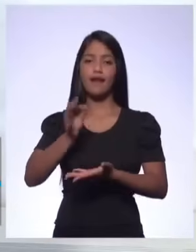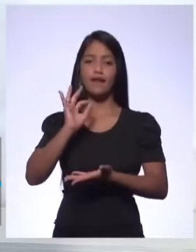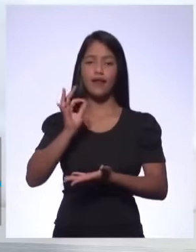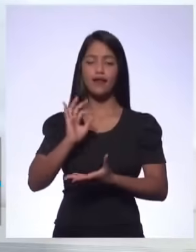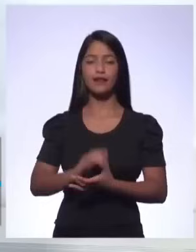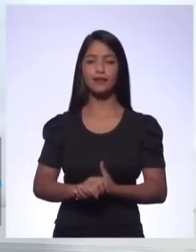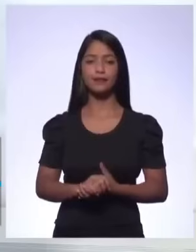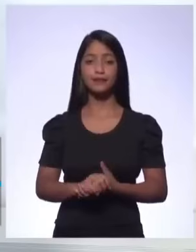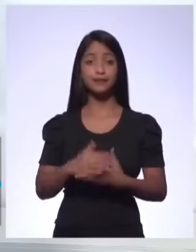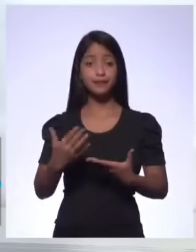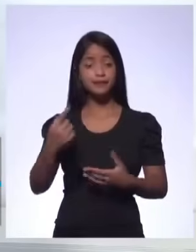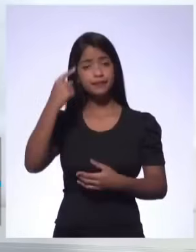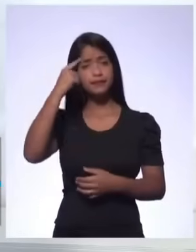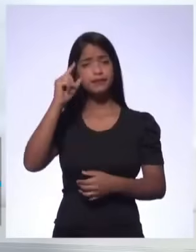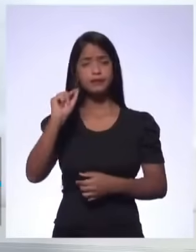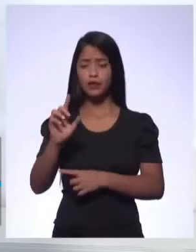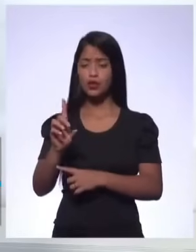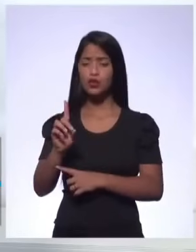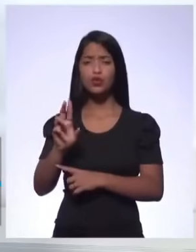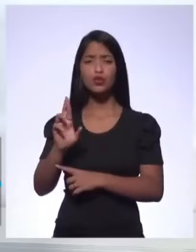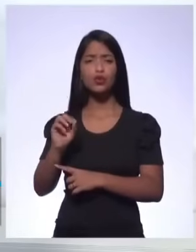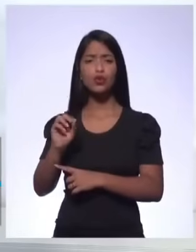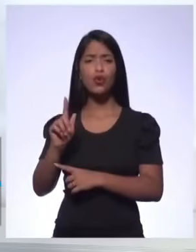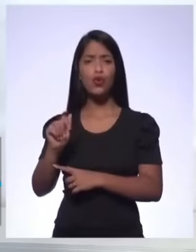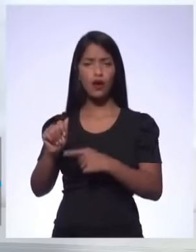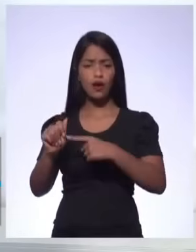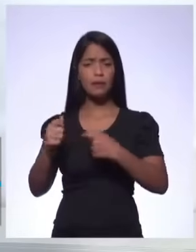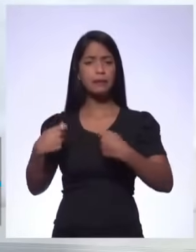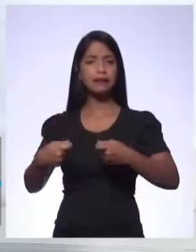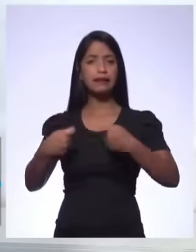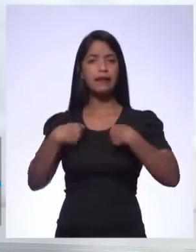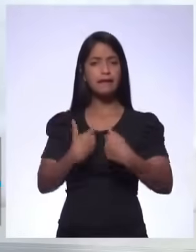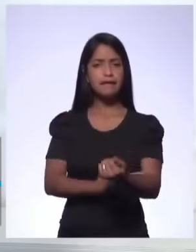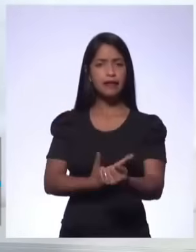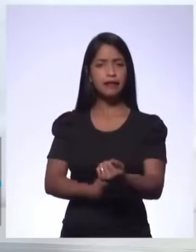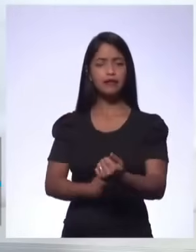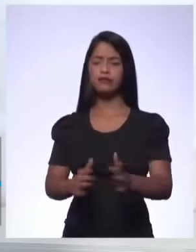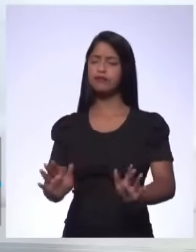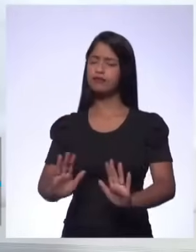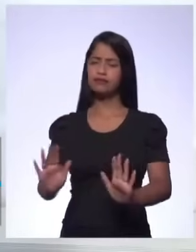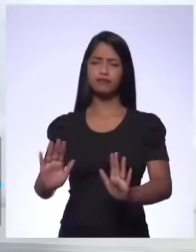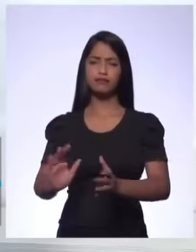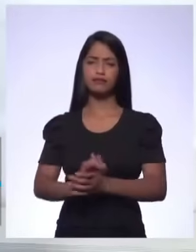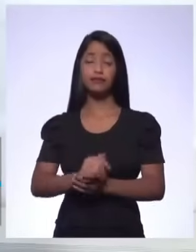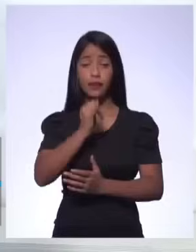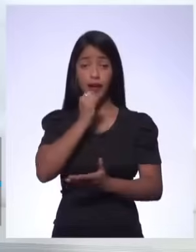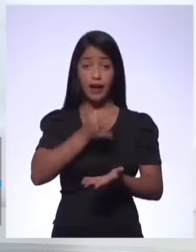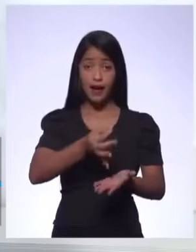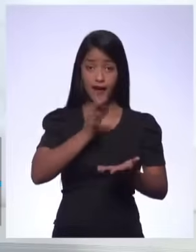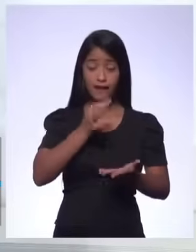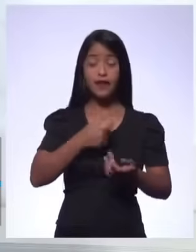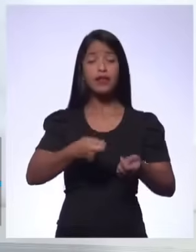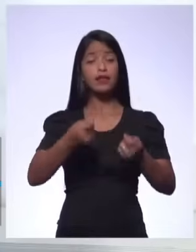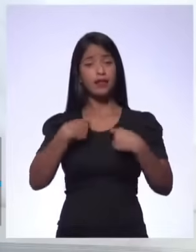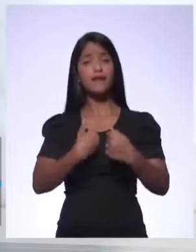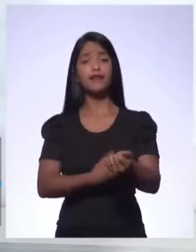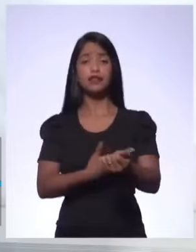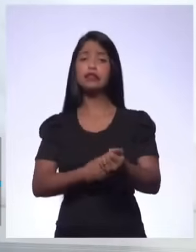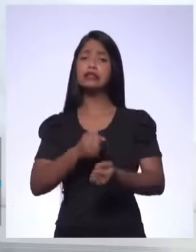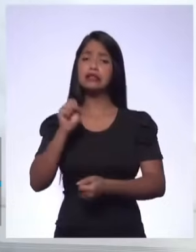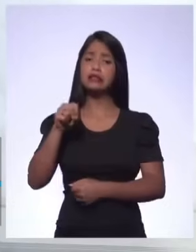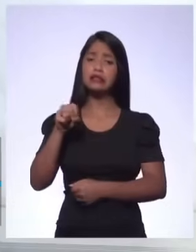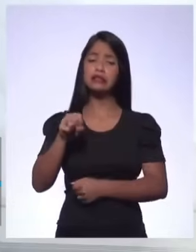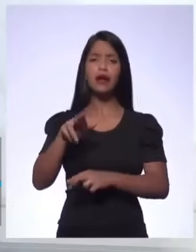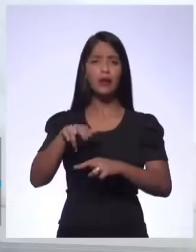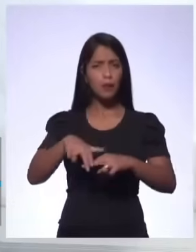tem que desfazer essa ideia de que para ser droga tem que viciar. No caso do café, sim, ele vicia, tá? Mas não é por isso que ele é considerado